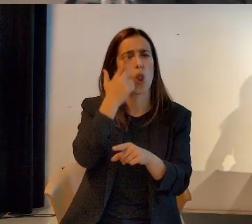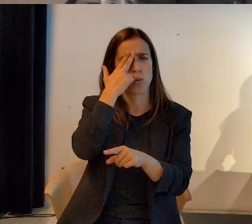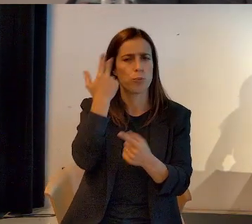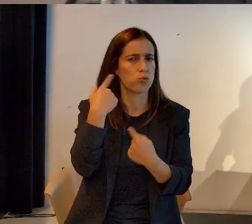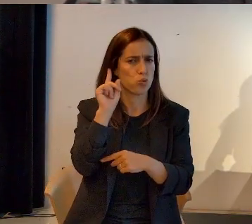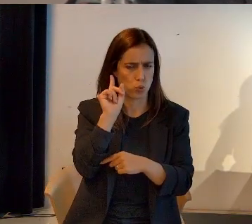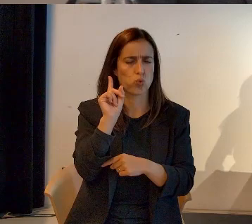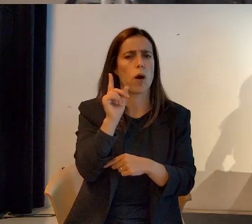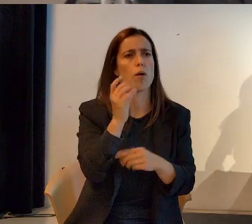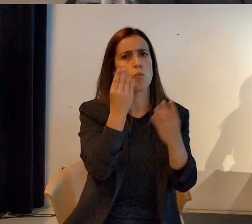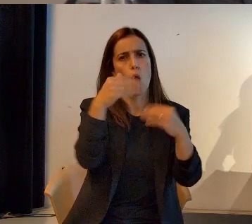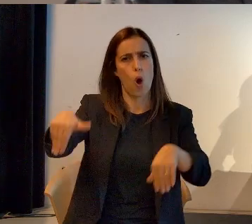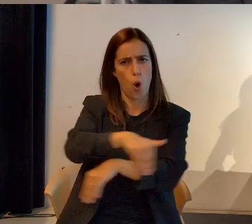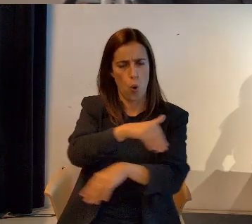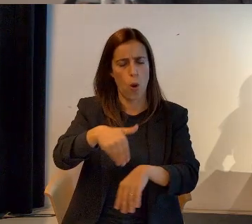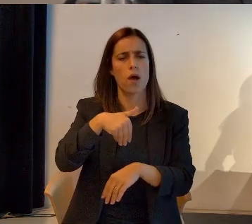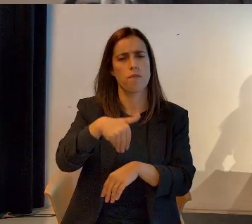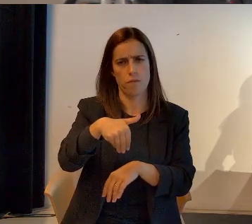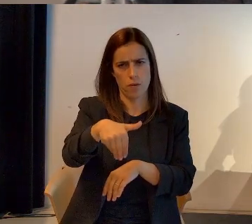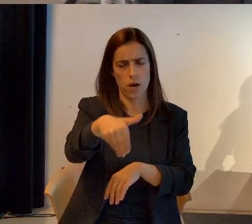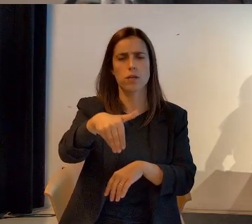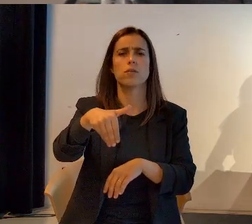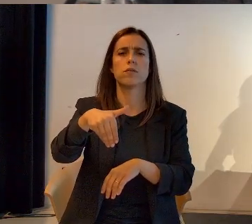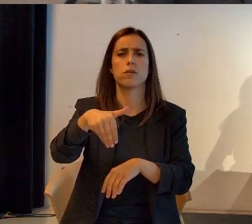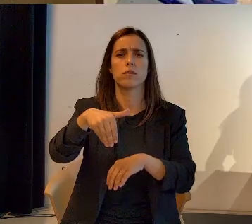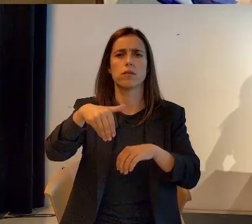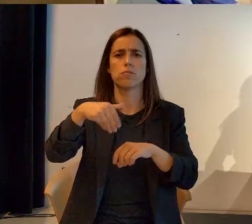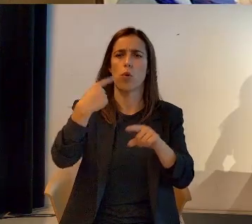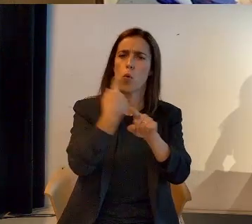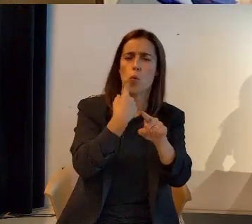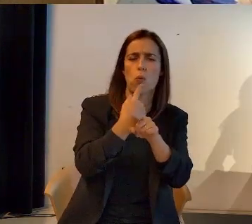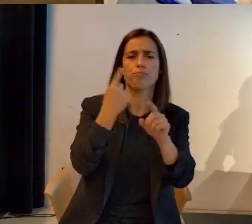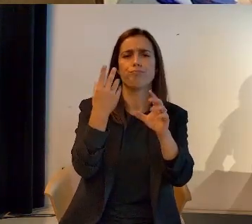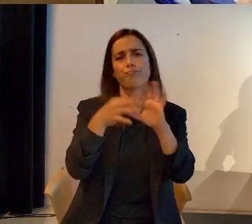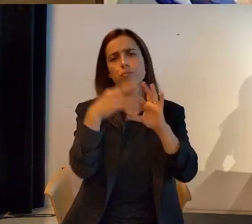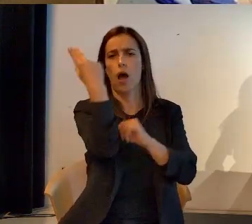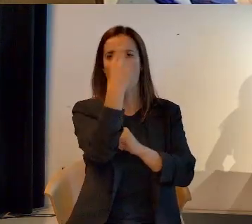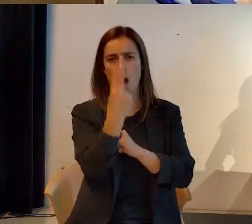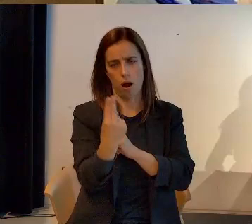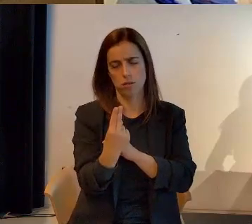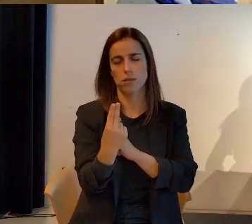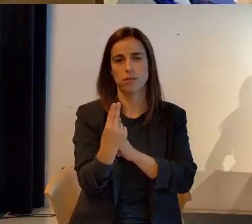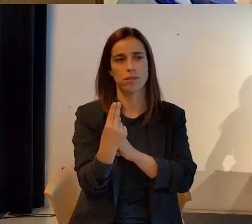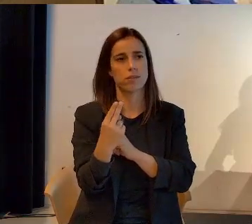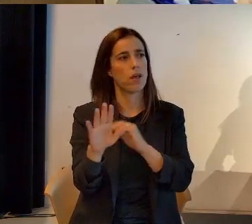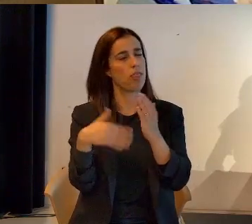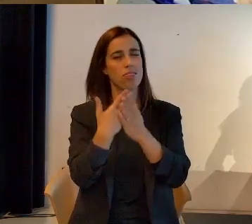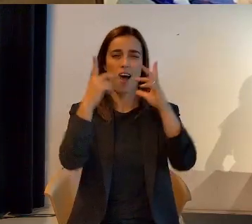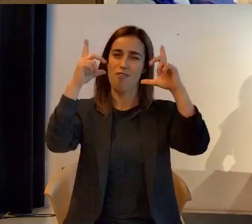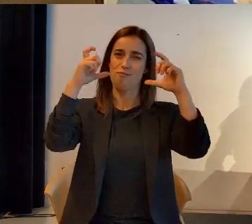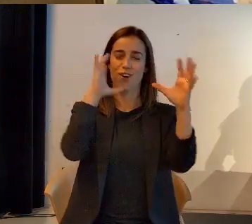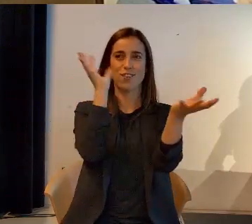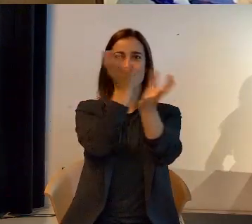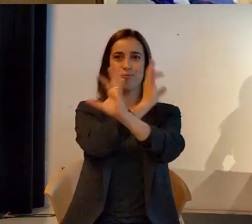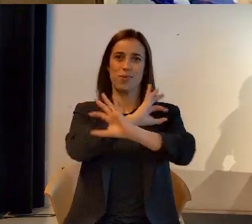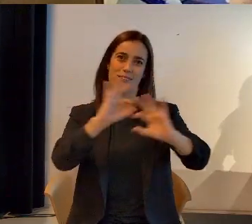mas muitas das ruas da cidade estarão decoradas com instalações artísticas que irão proporcionar aquelas fotos fantásticas que nós